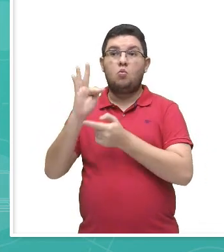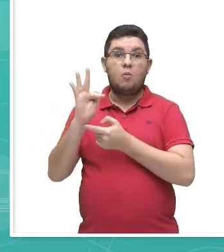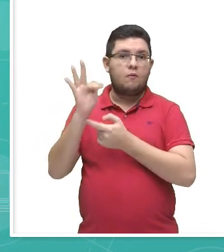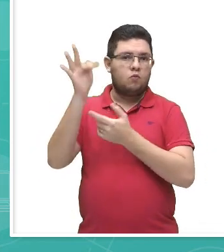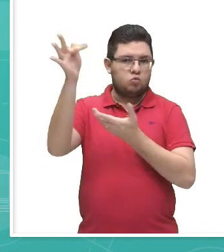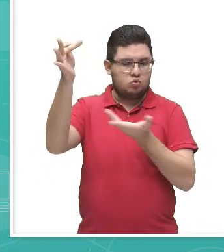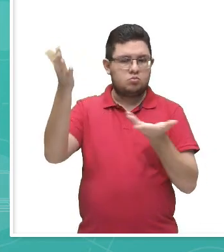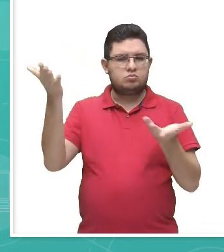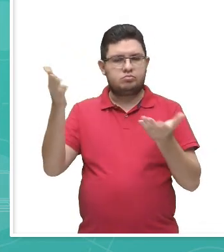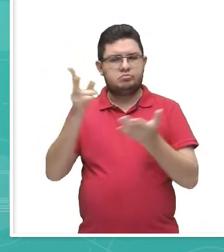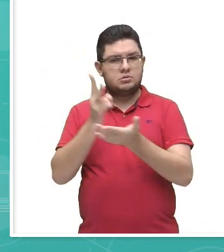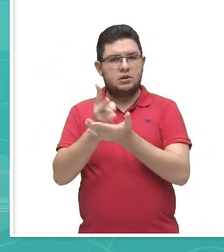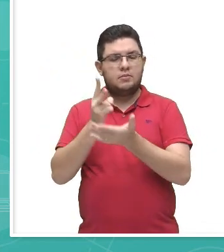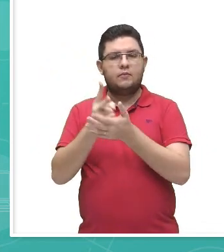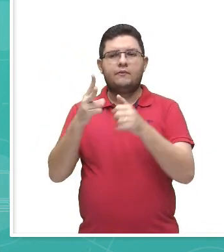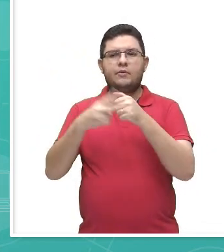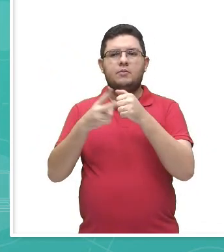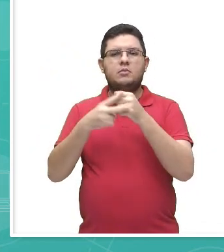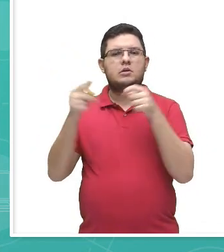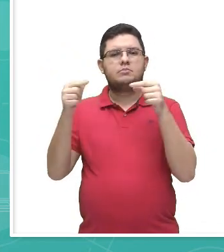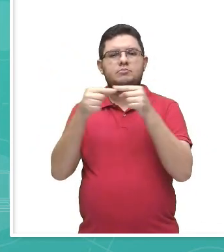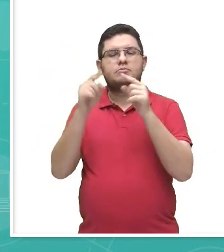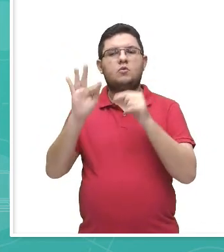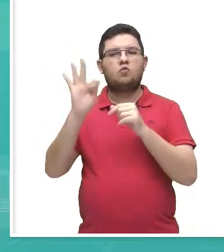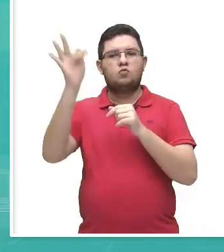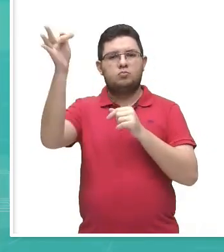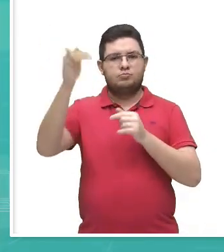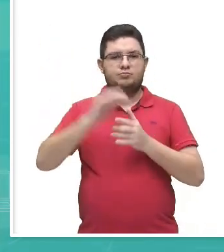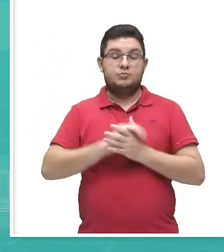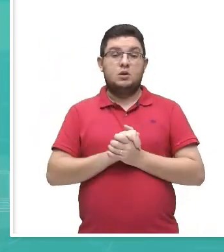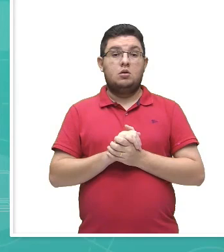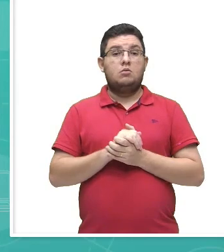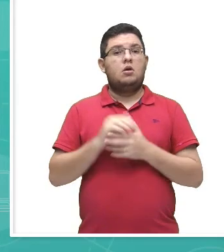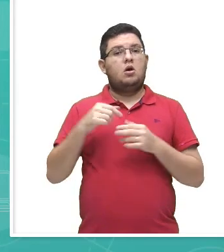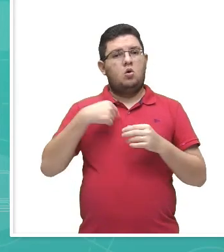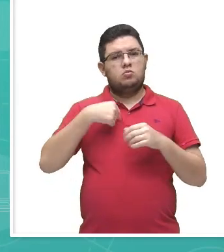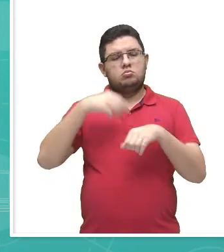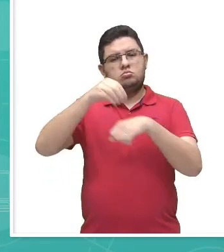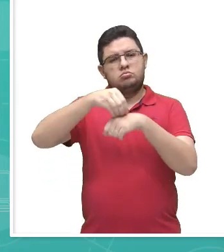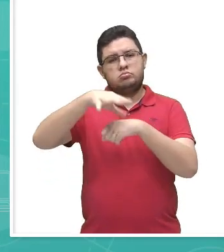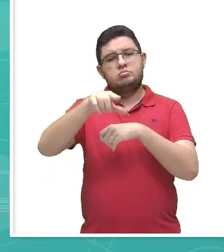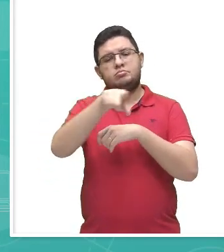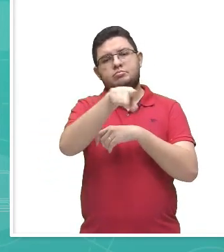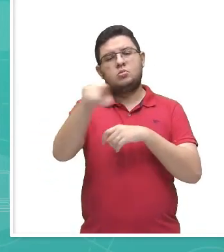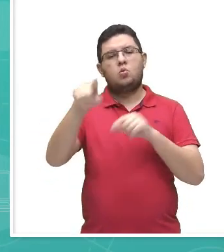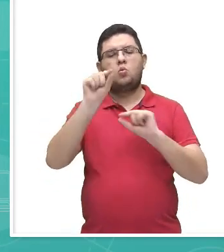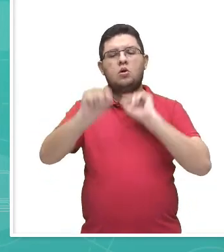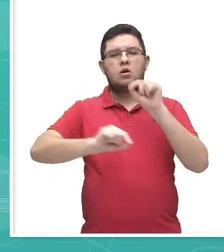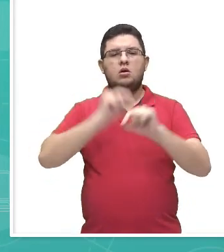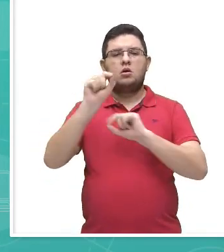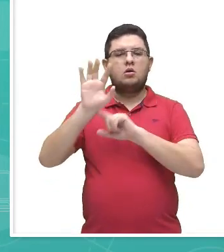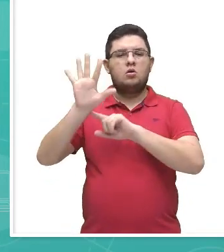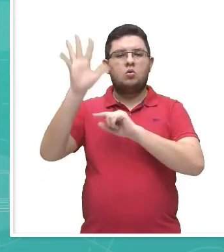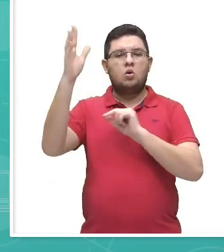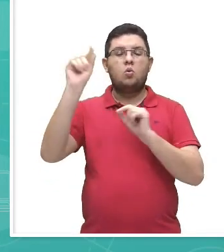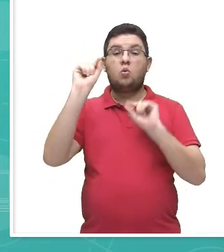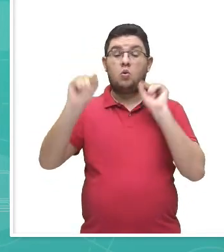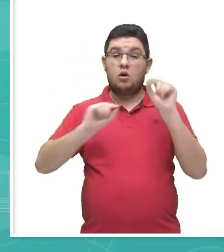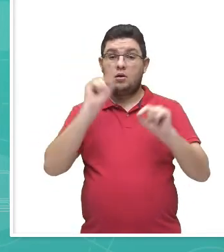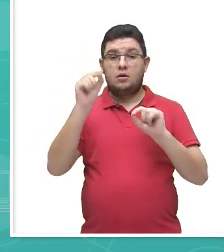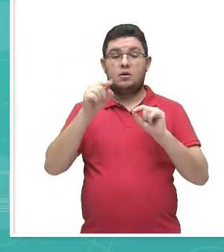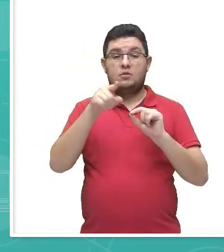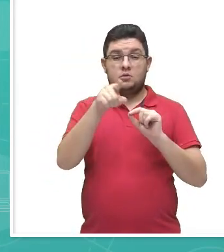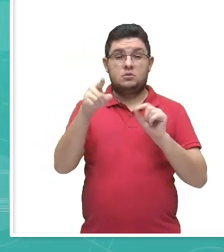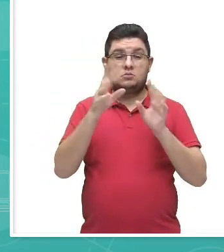formador de futuro. Tá certo, gente? Então, a dica que eu dou para vocês, em situações como a que a gente acabou de ver, é que